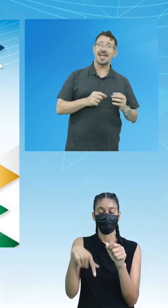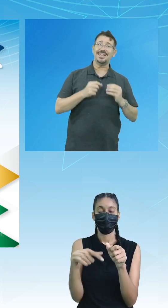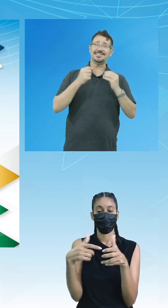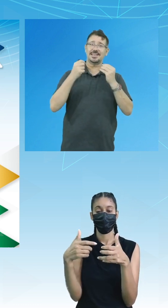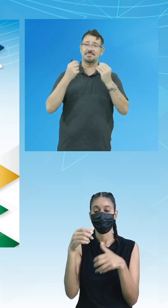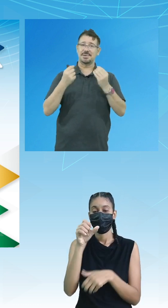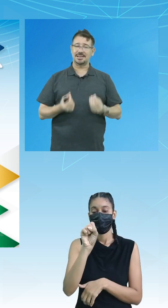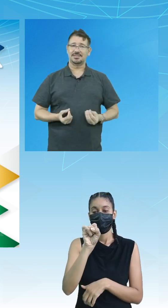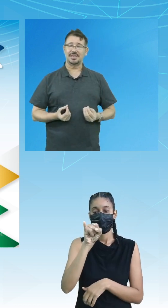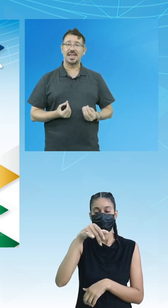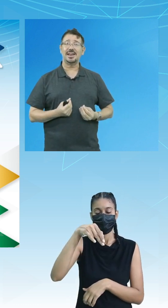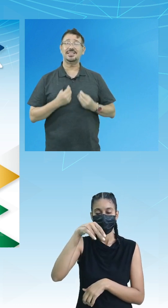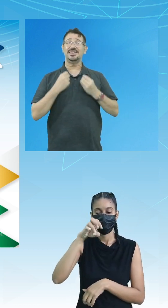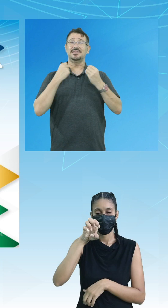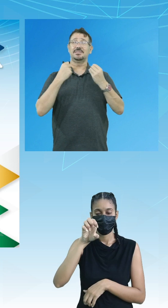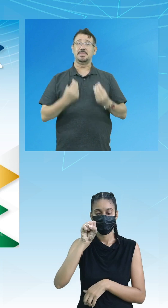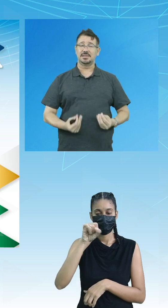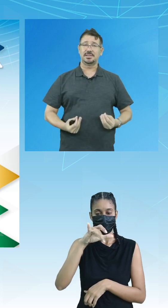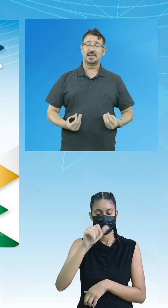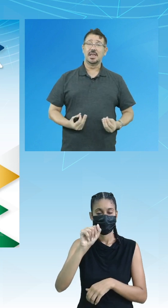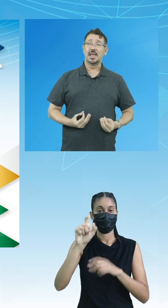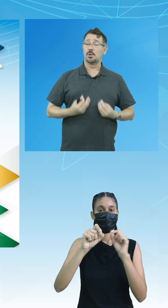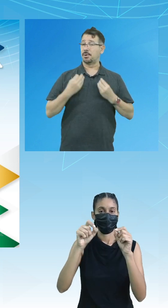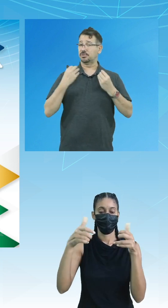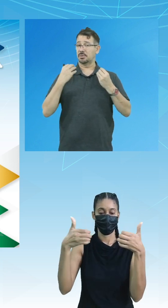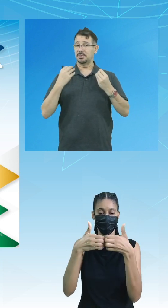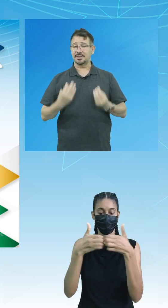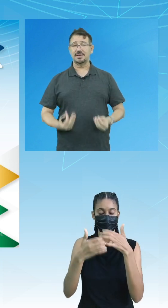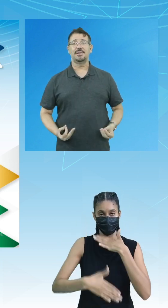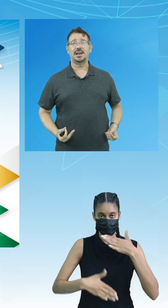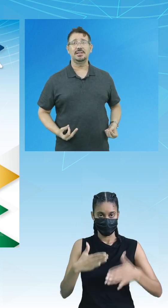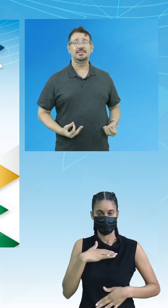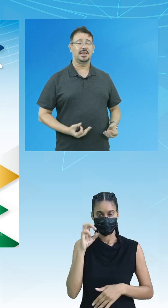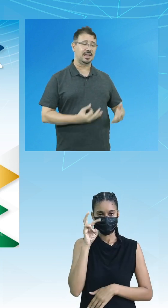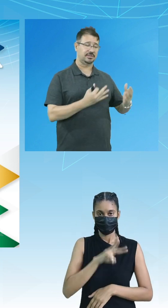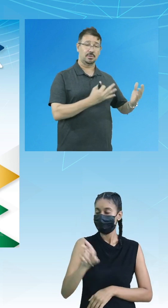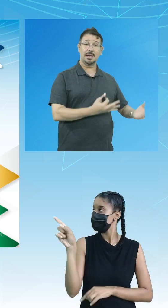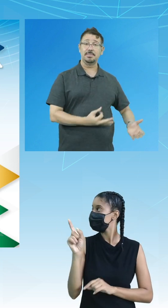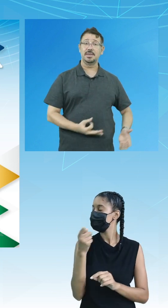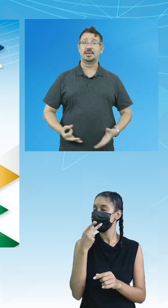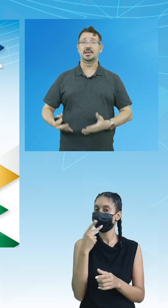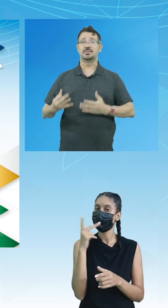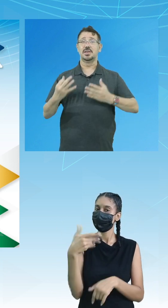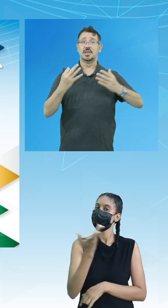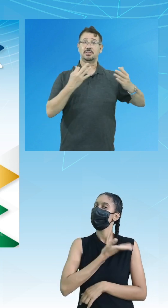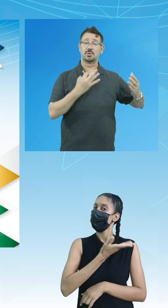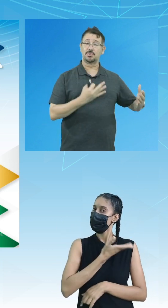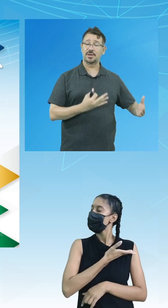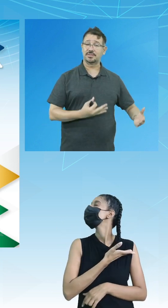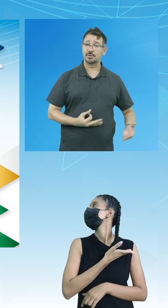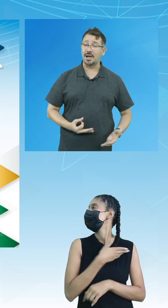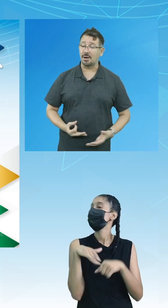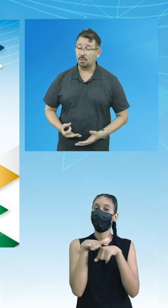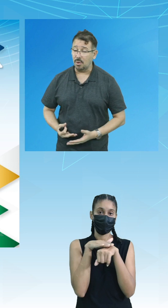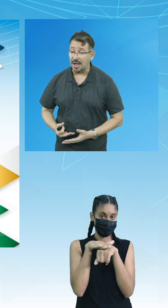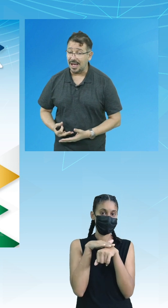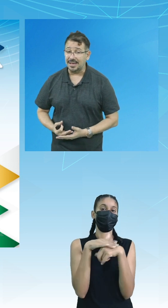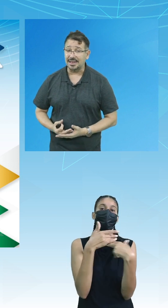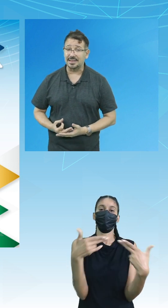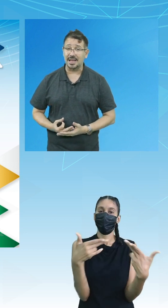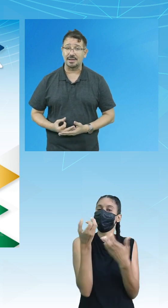só, essa imagem, ela transmite, eu posso observá-la e dizer, são amigas, estão conversando